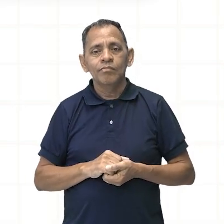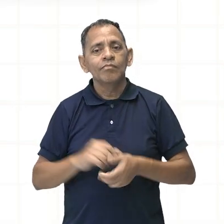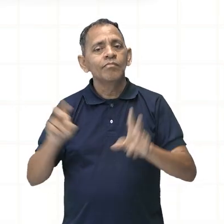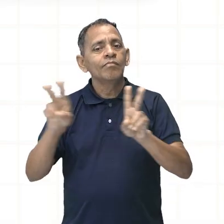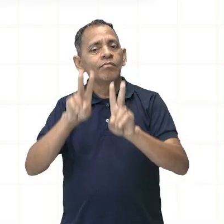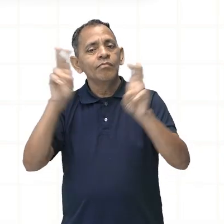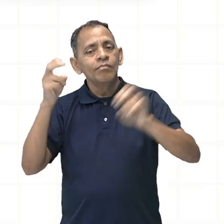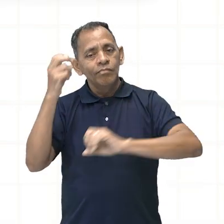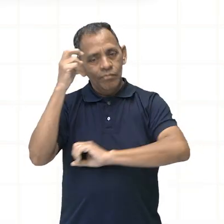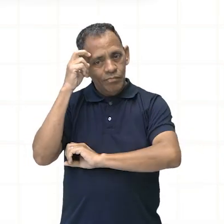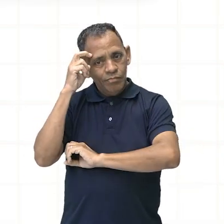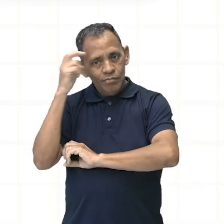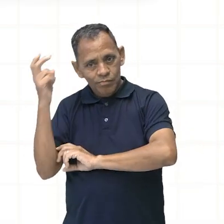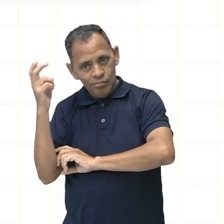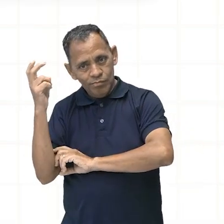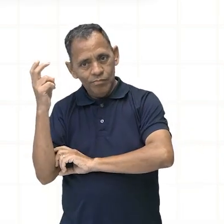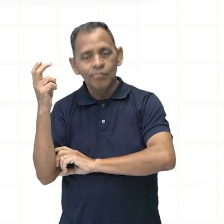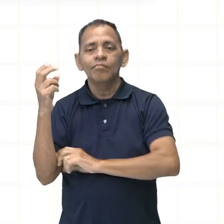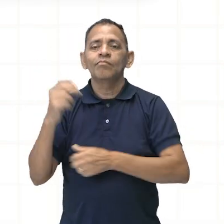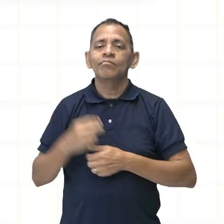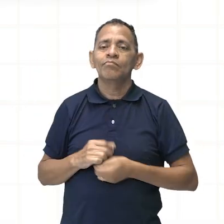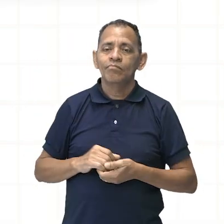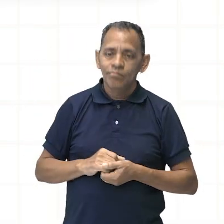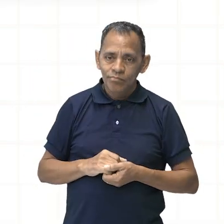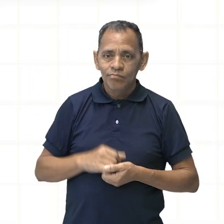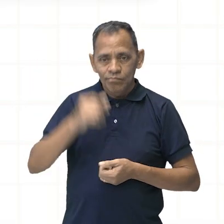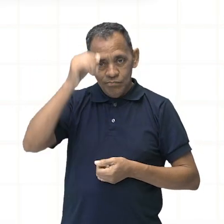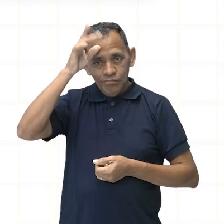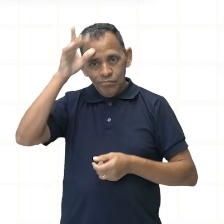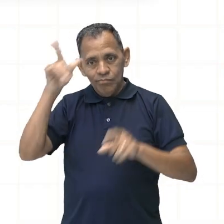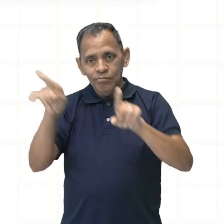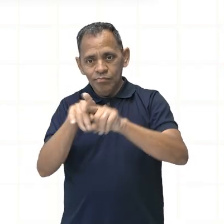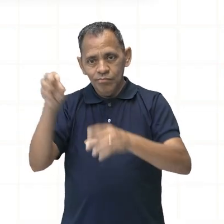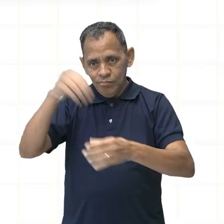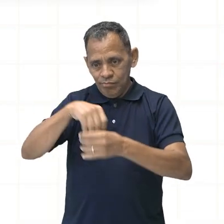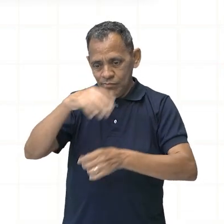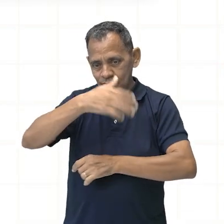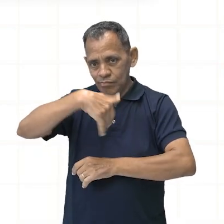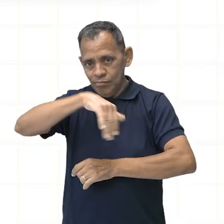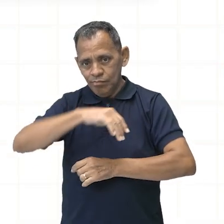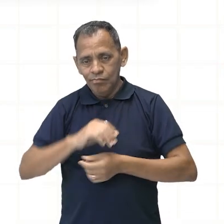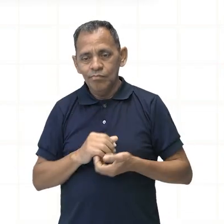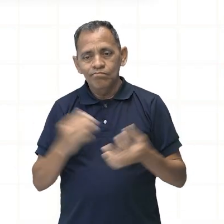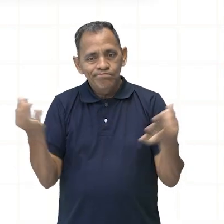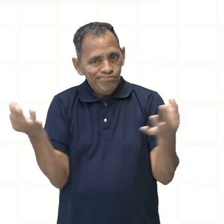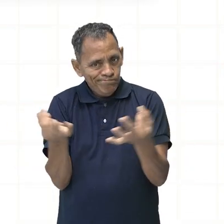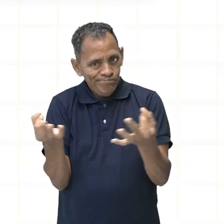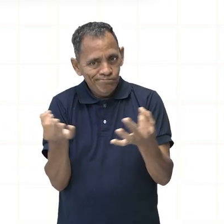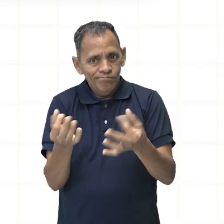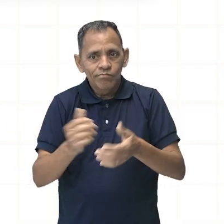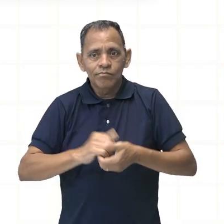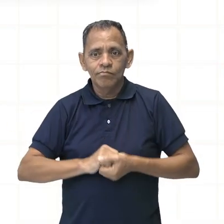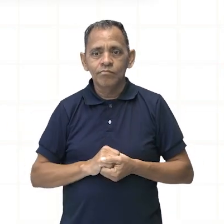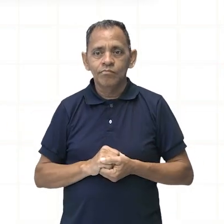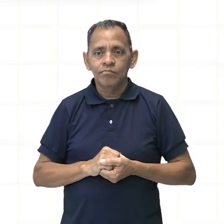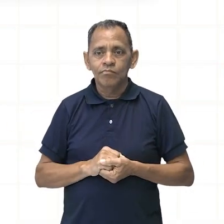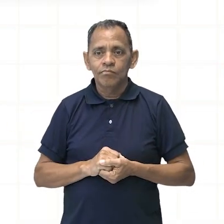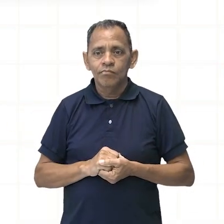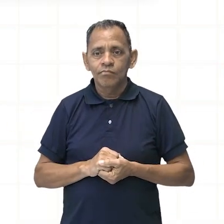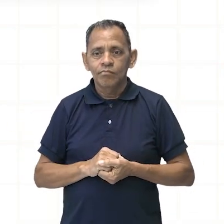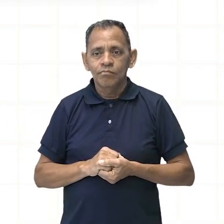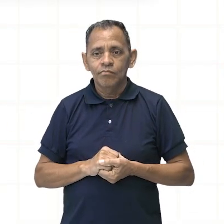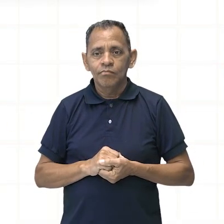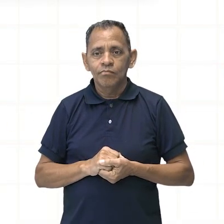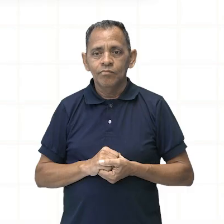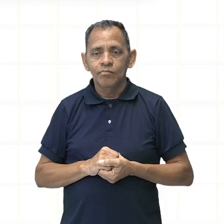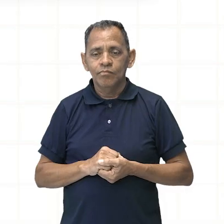da sabedoria, do intelecto, do conhecimento dentro do chamado budismo, certo? E seus seguidores